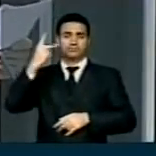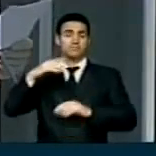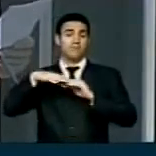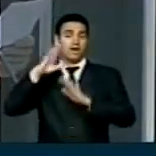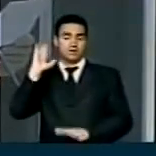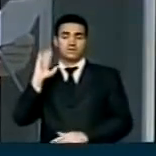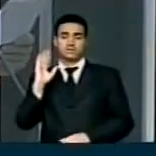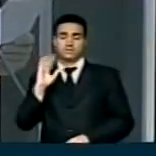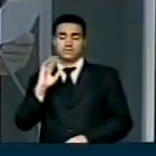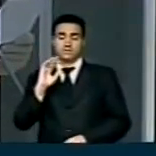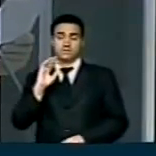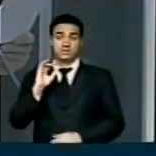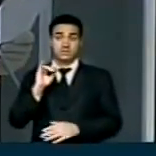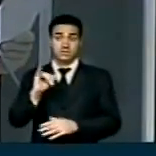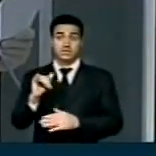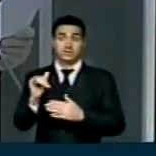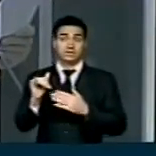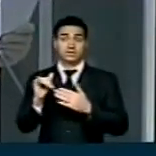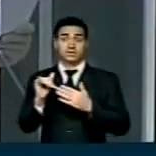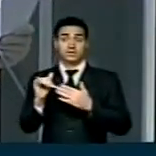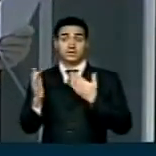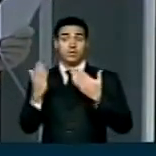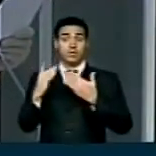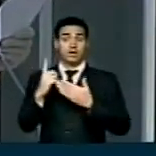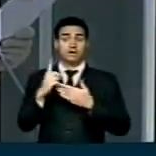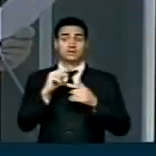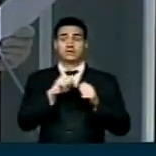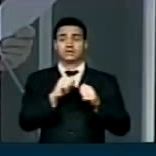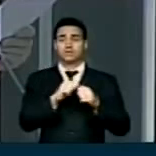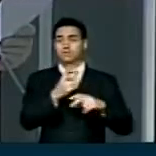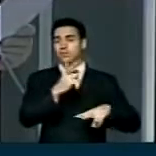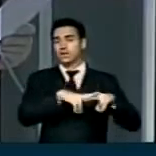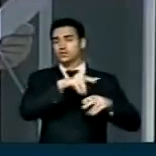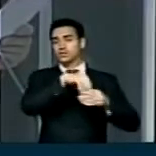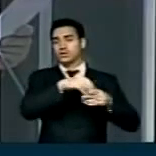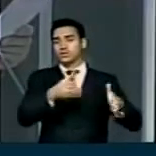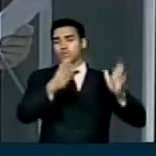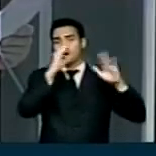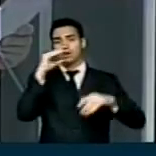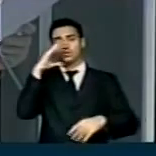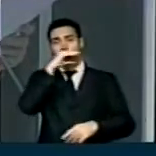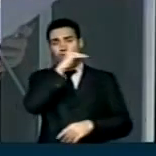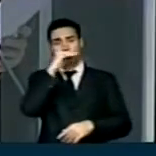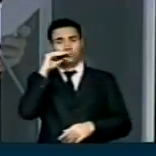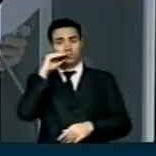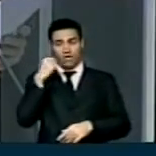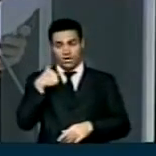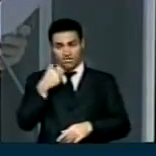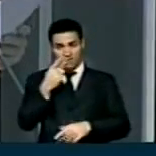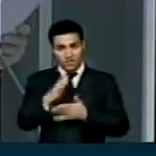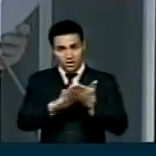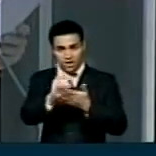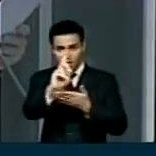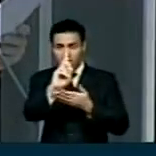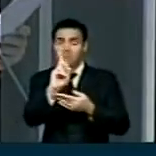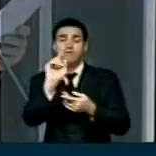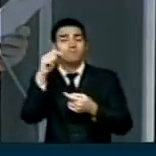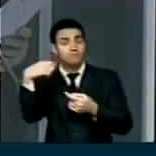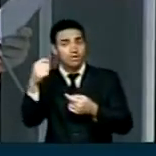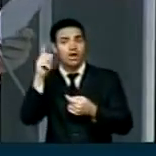verificados na prisão de adultos. A conclusão não é minha, é